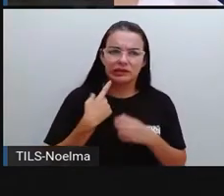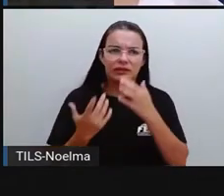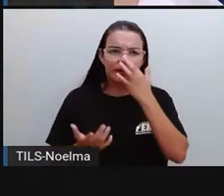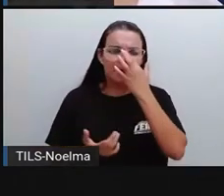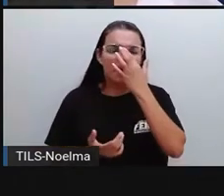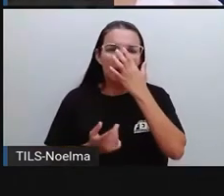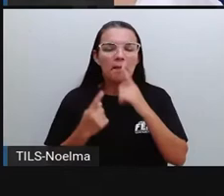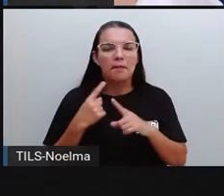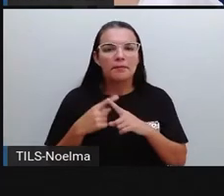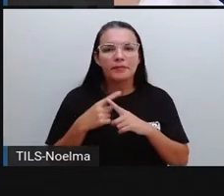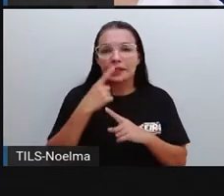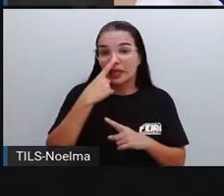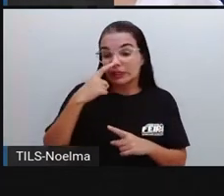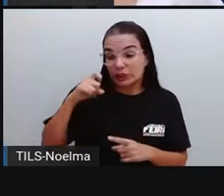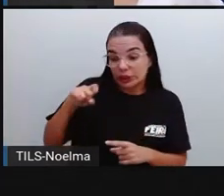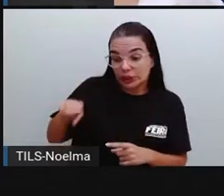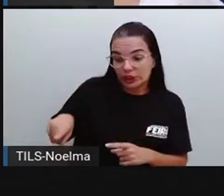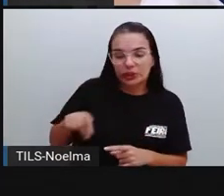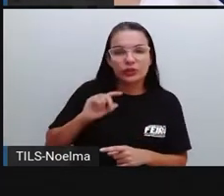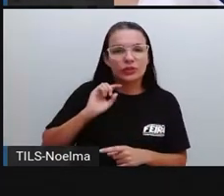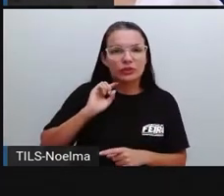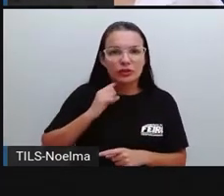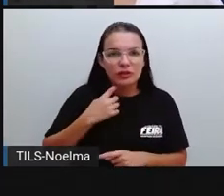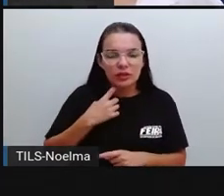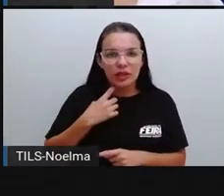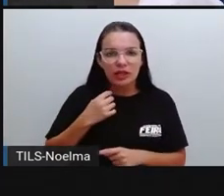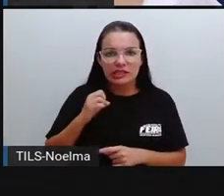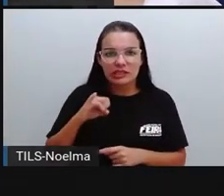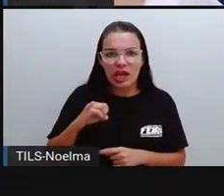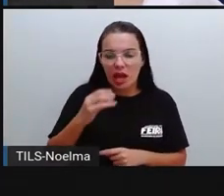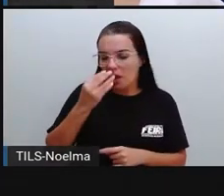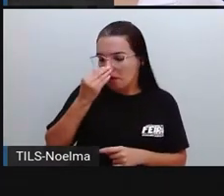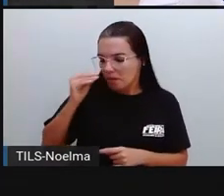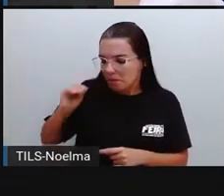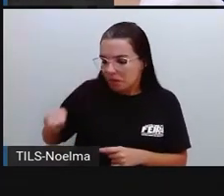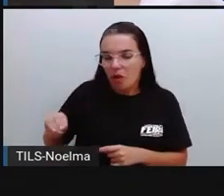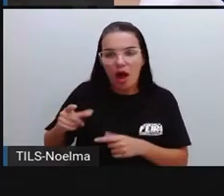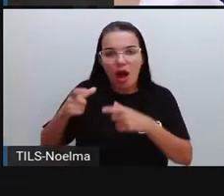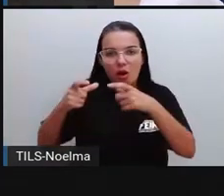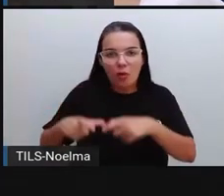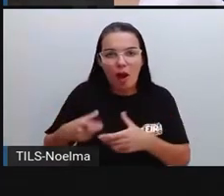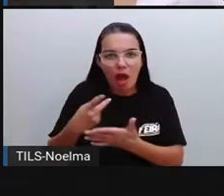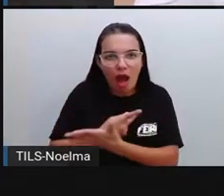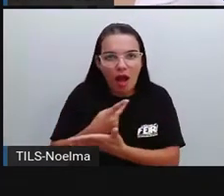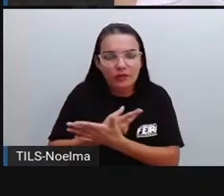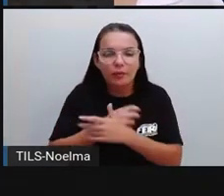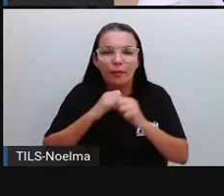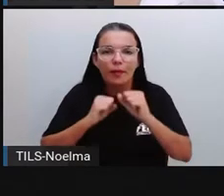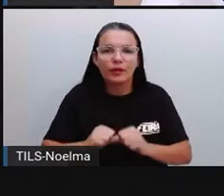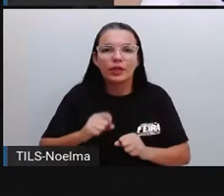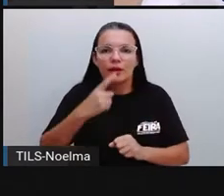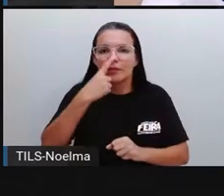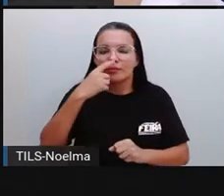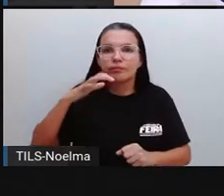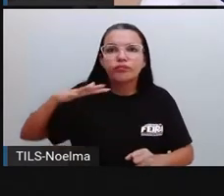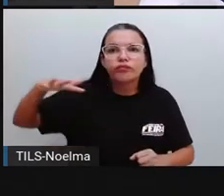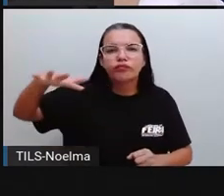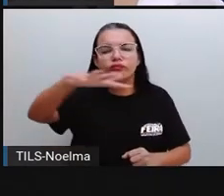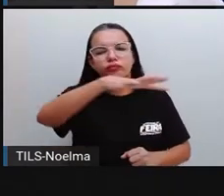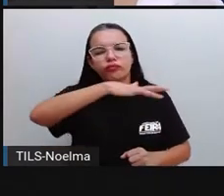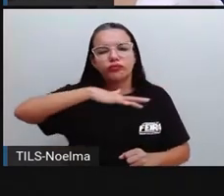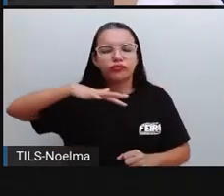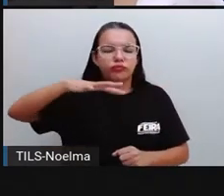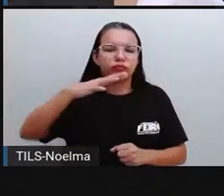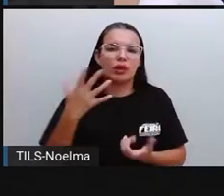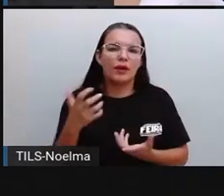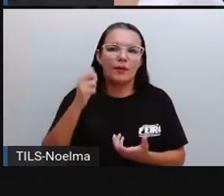o lixo descartado de maneira incorreta polui o solo, polui o ar, pode trazer, né, animais aí que